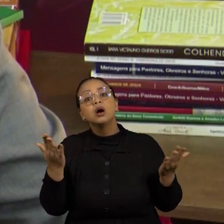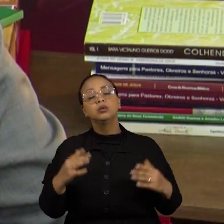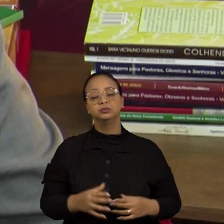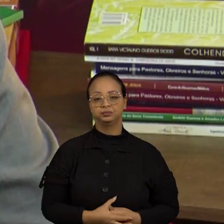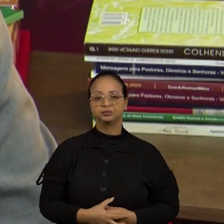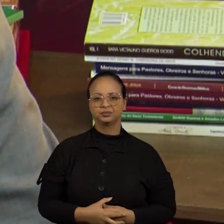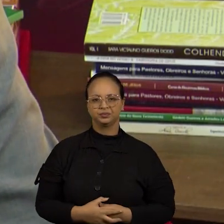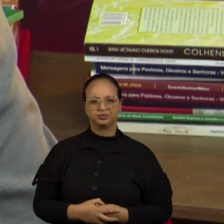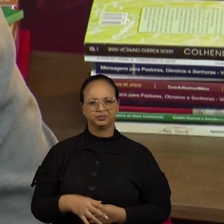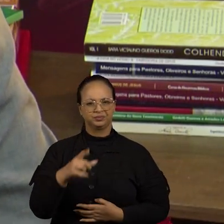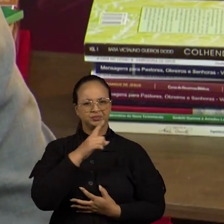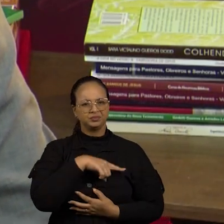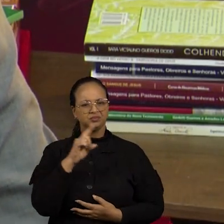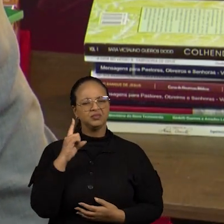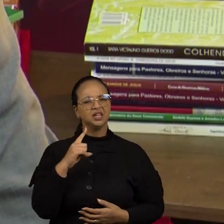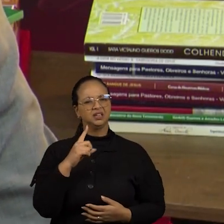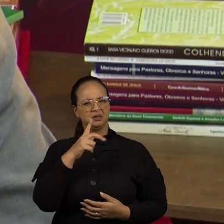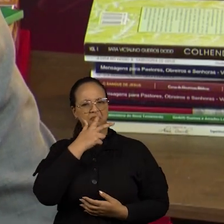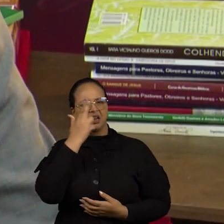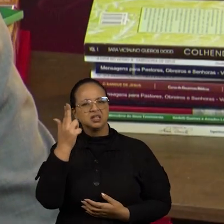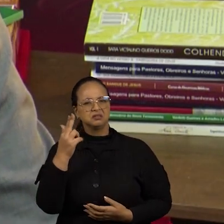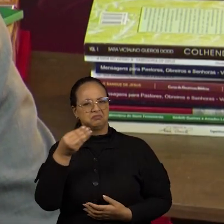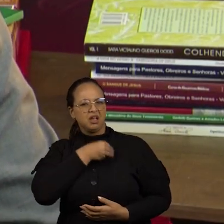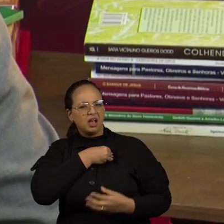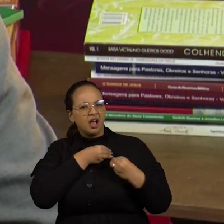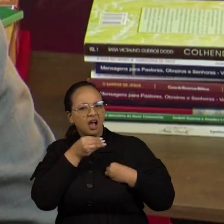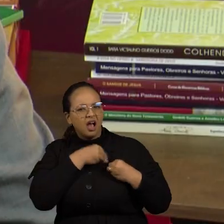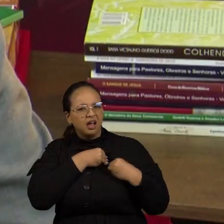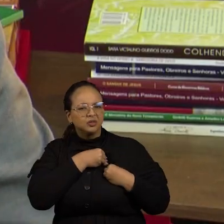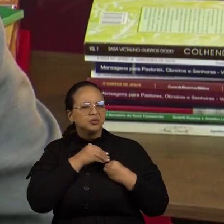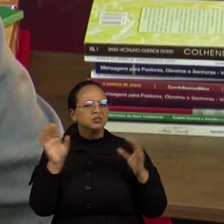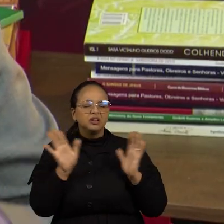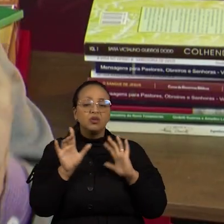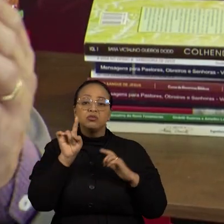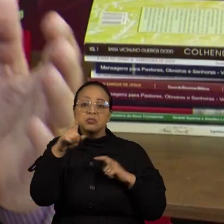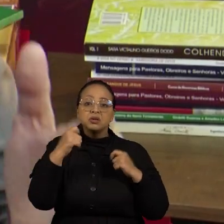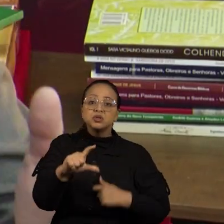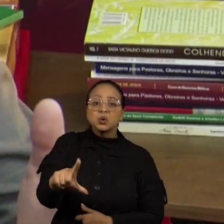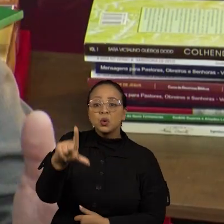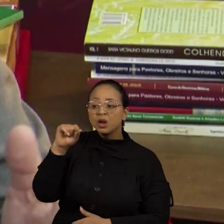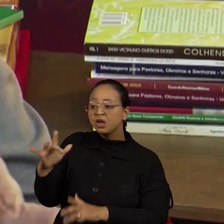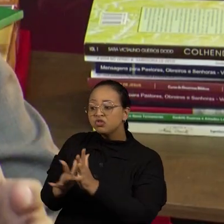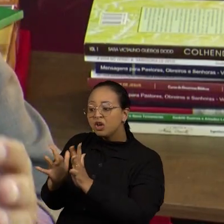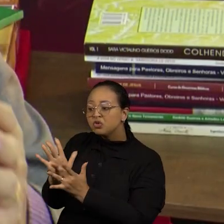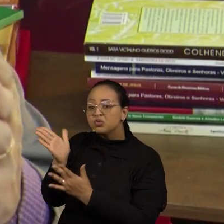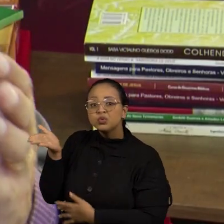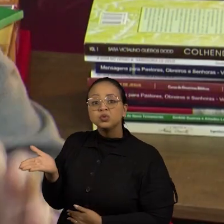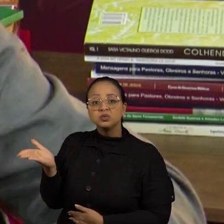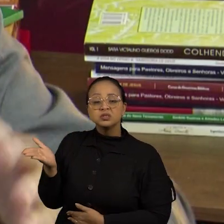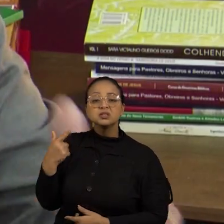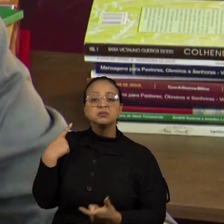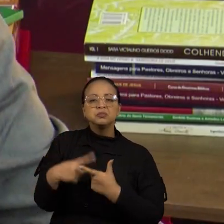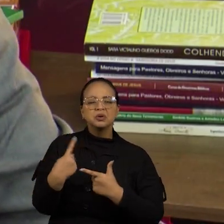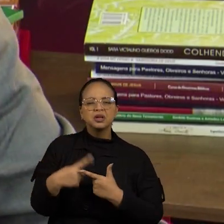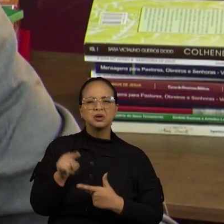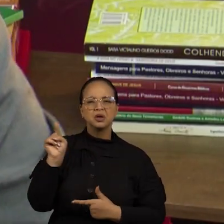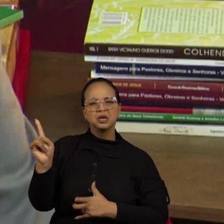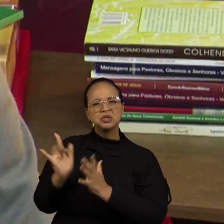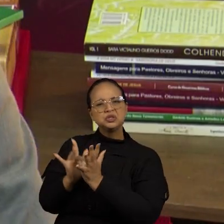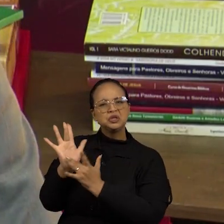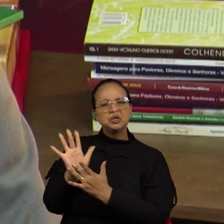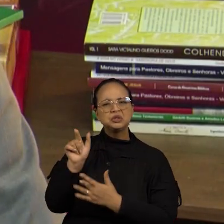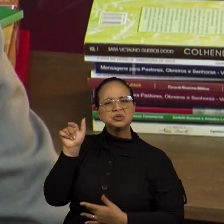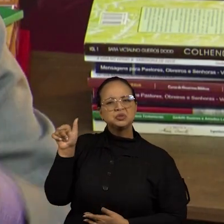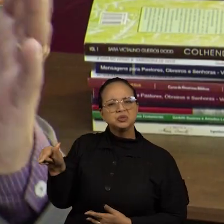esta vida. Sim. Escolha um Jesus que vai falar de eternidade, ao invés de você querer um Senhor só para esta